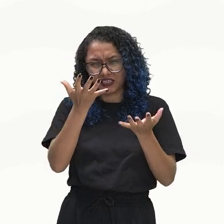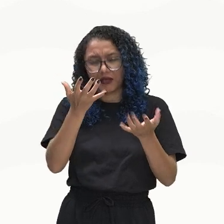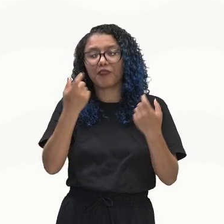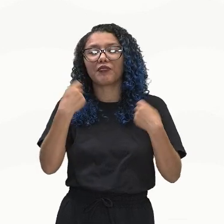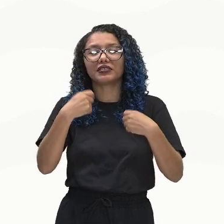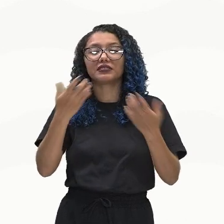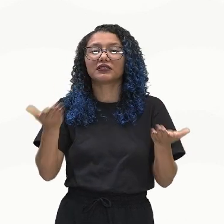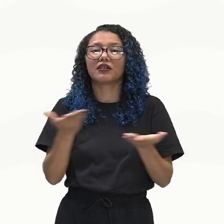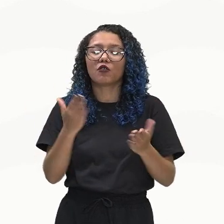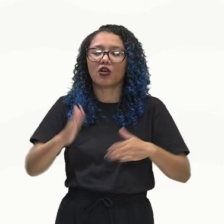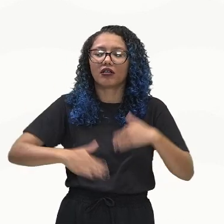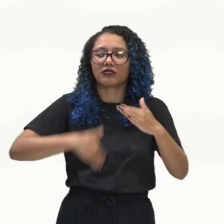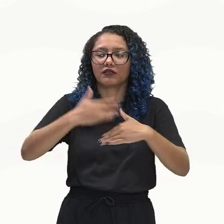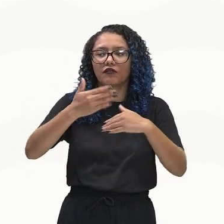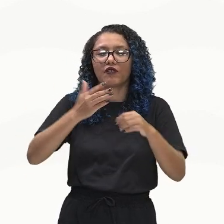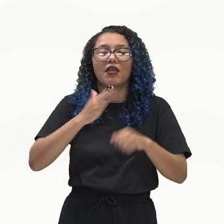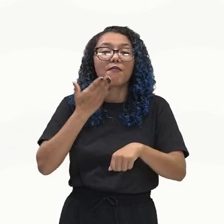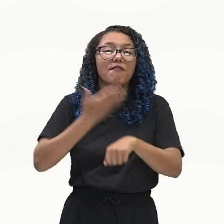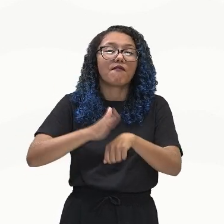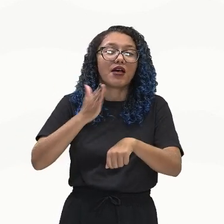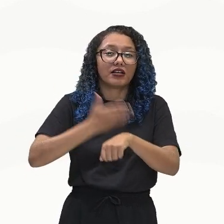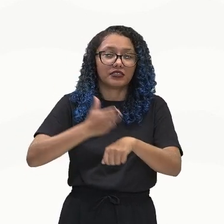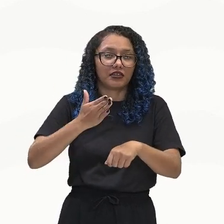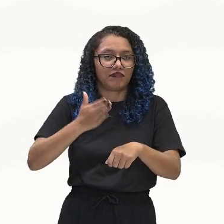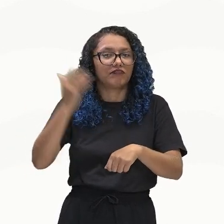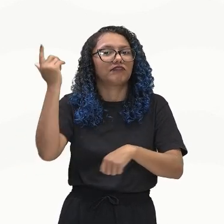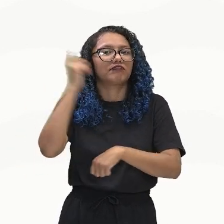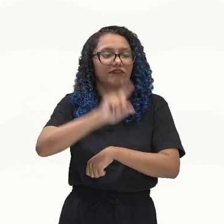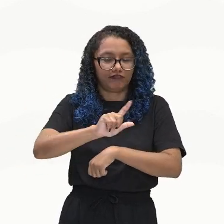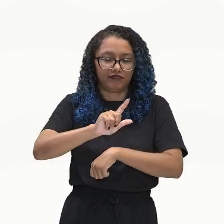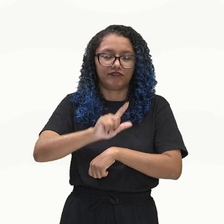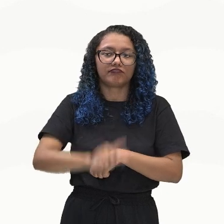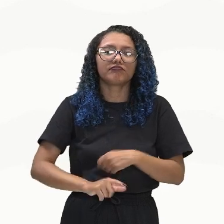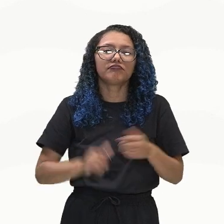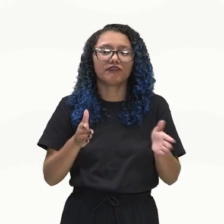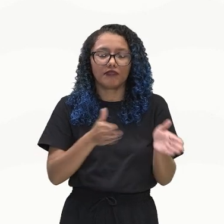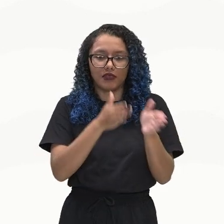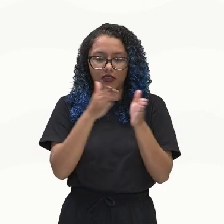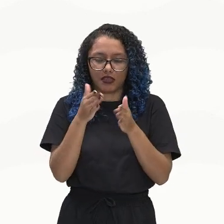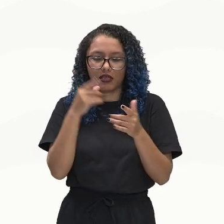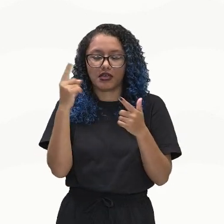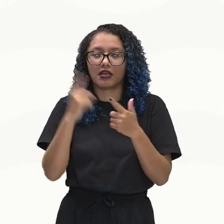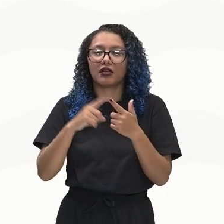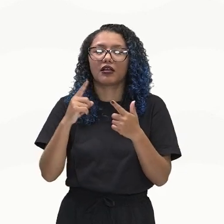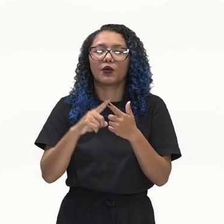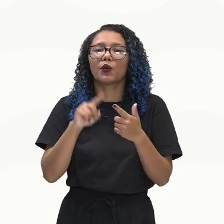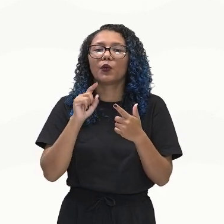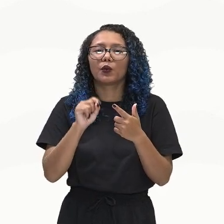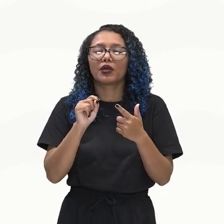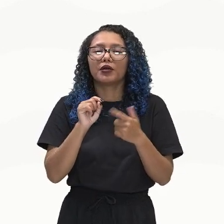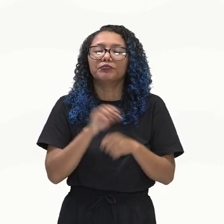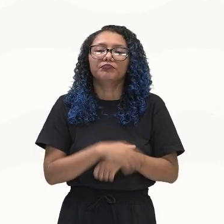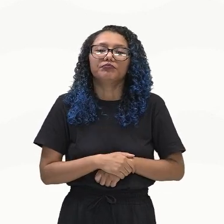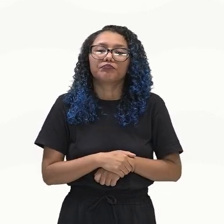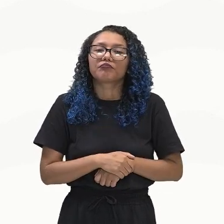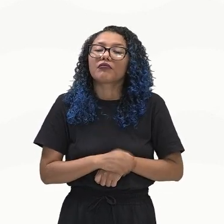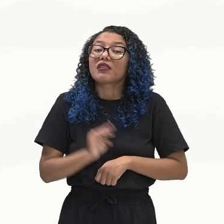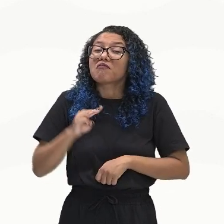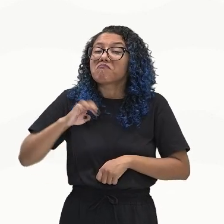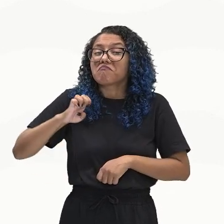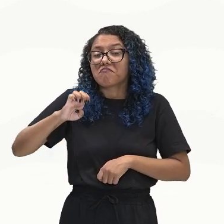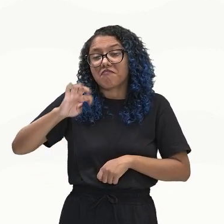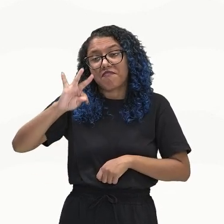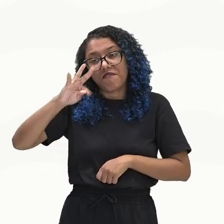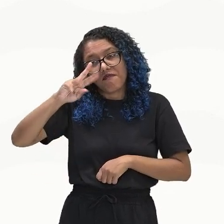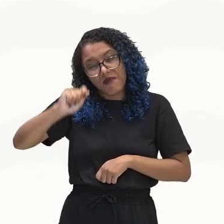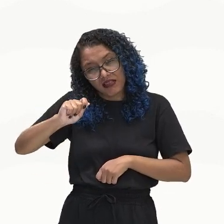Na segunda parte, nós vamos identificar as metas que devem ser atingidas ao